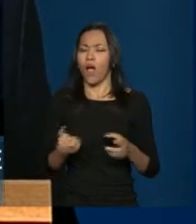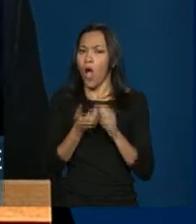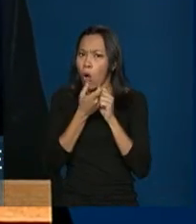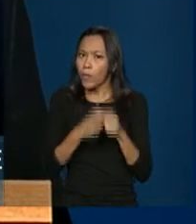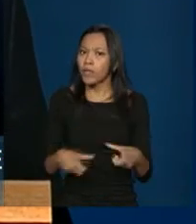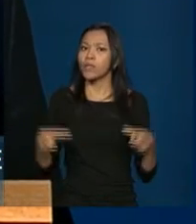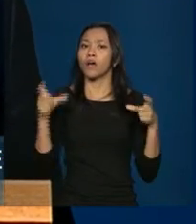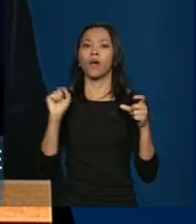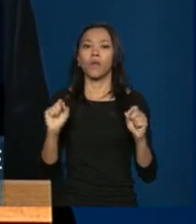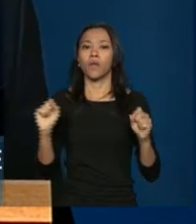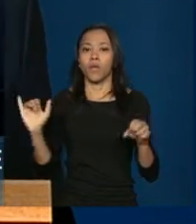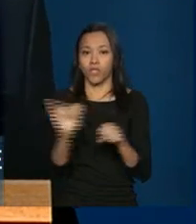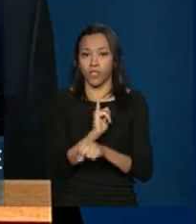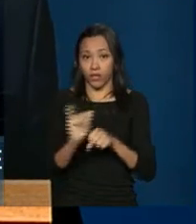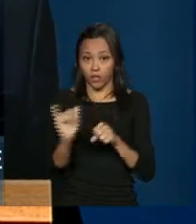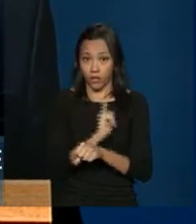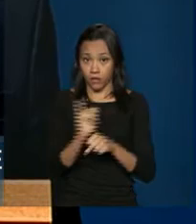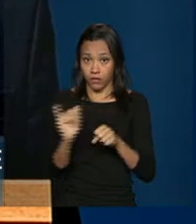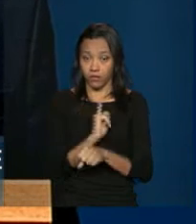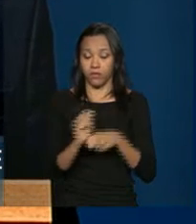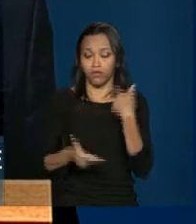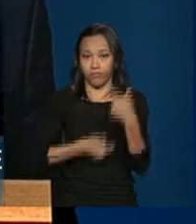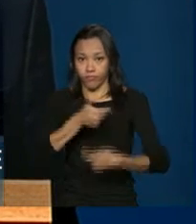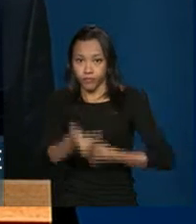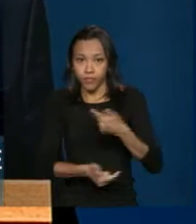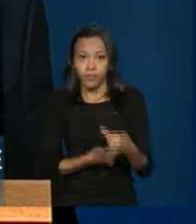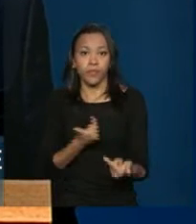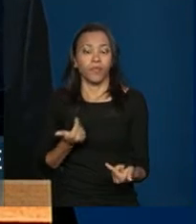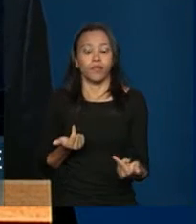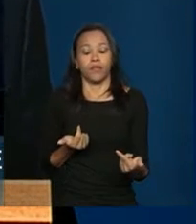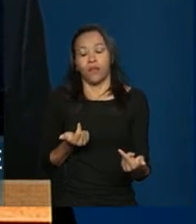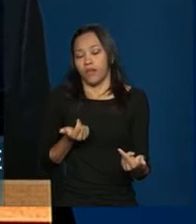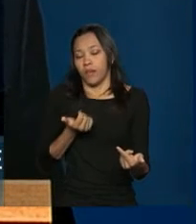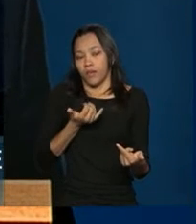especial as operações